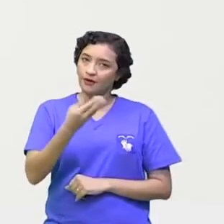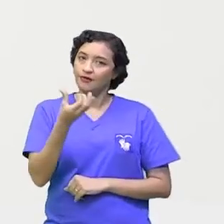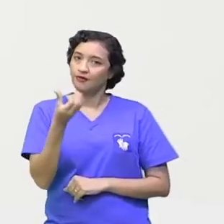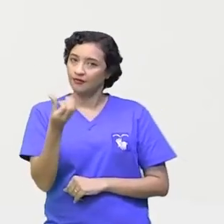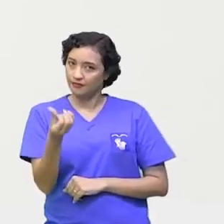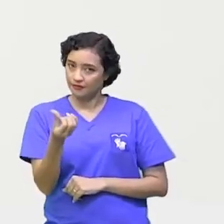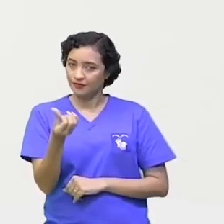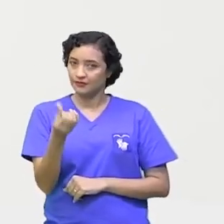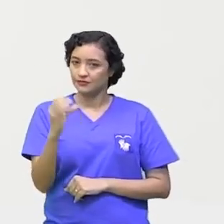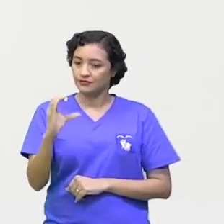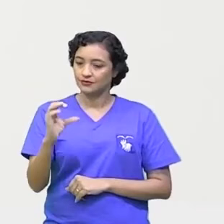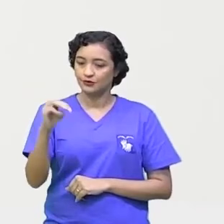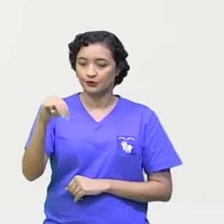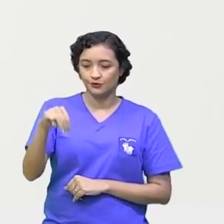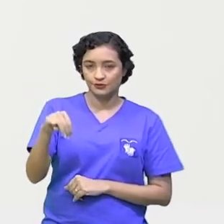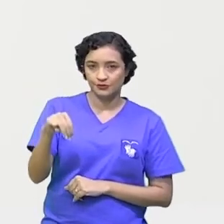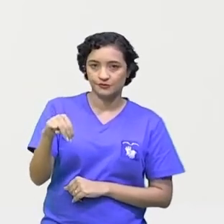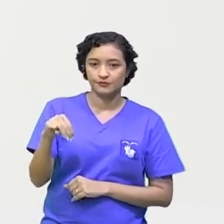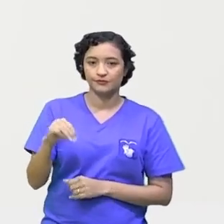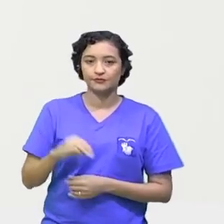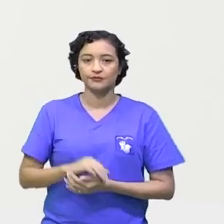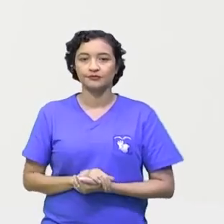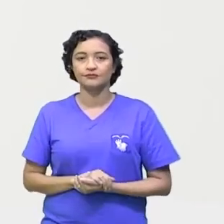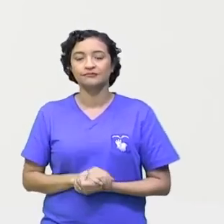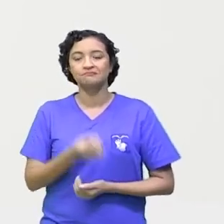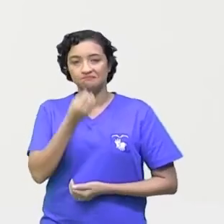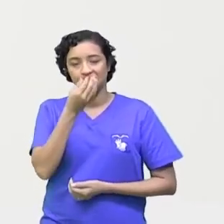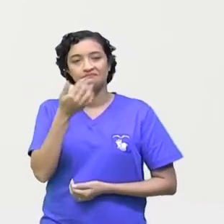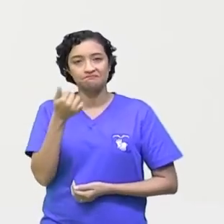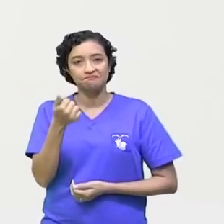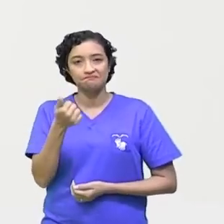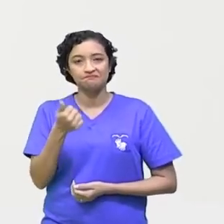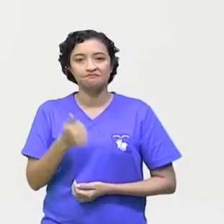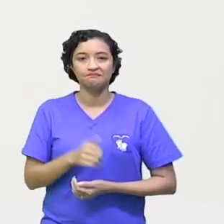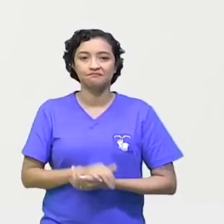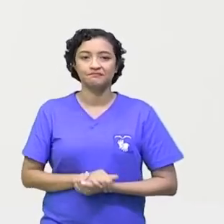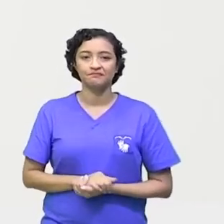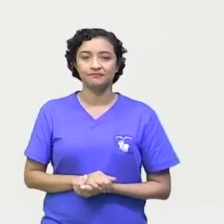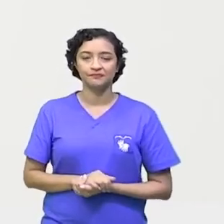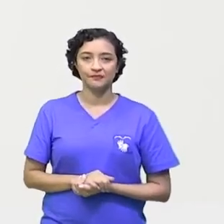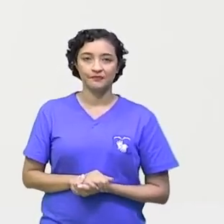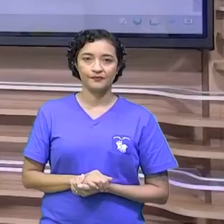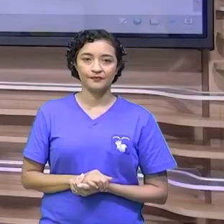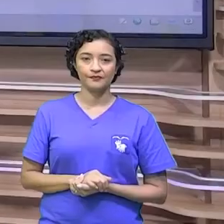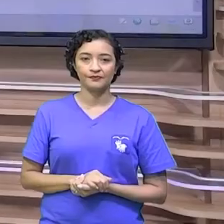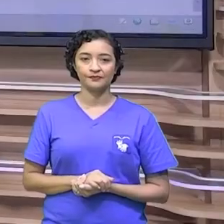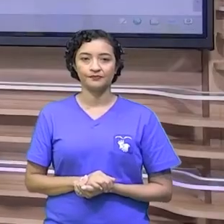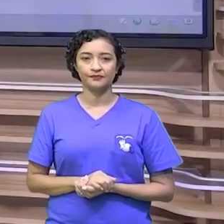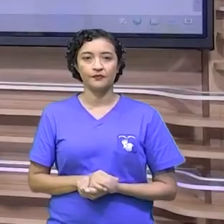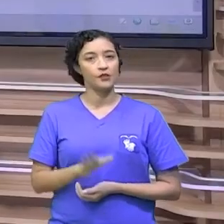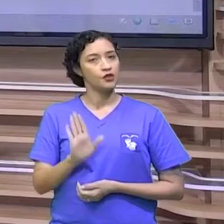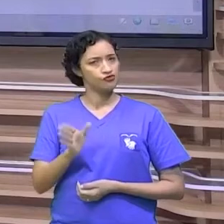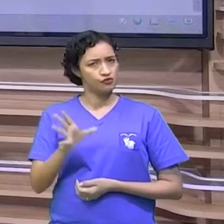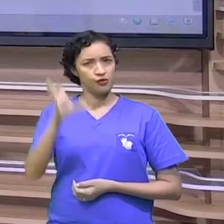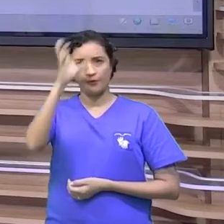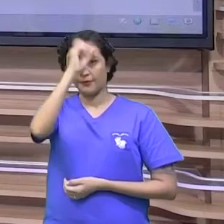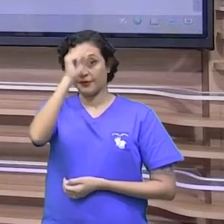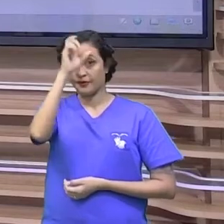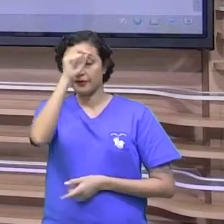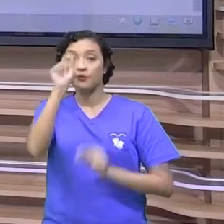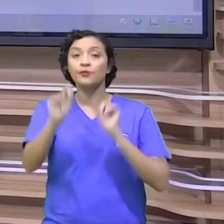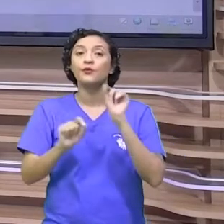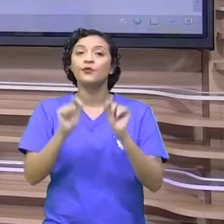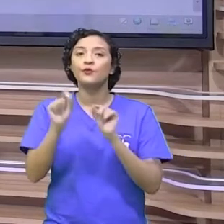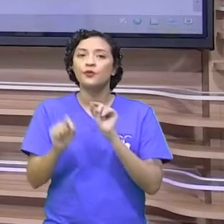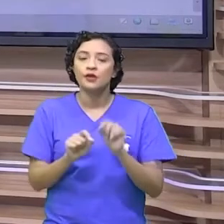46 centímetros. Muito bem. Então, aqui comigo. Vimos o quê? Que quando